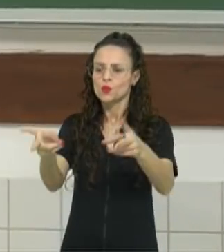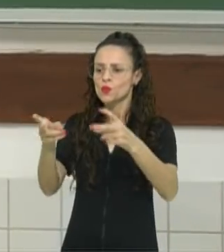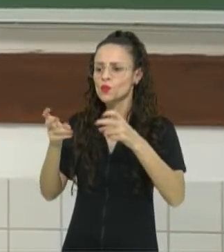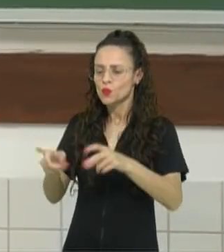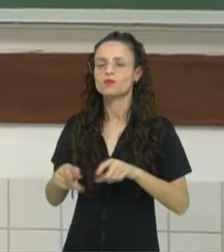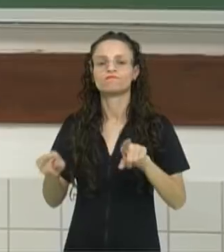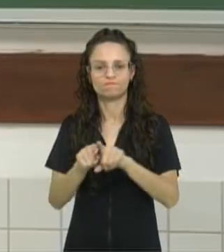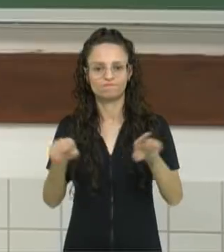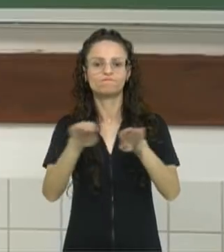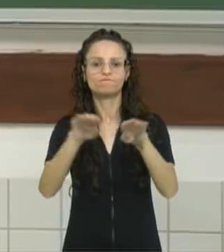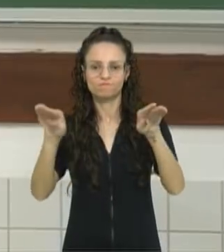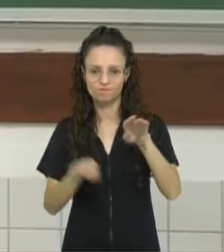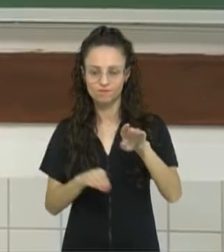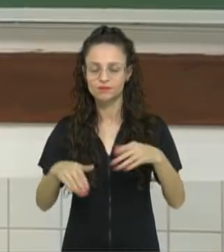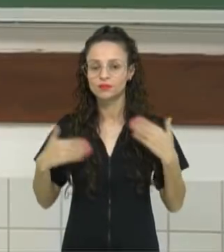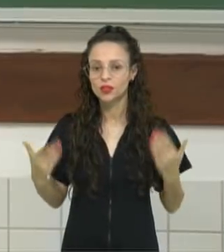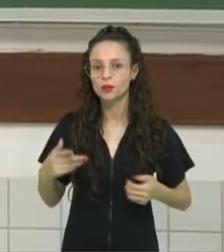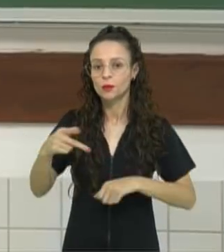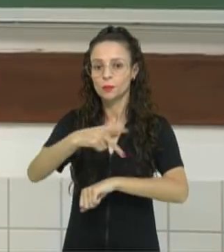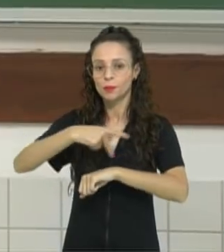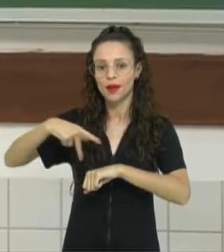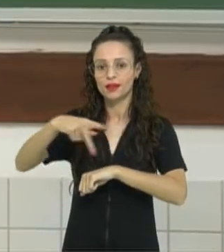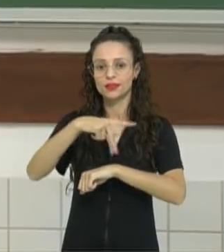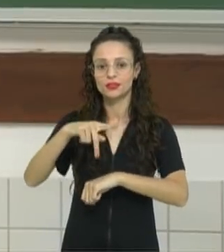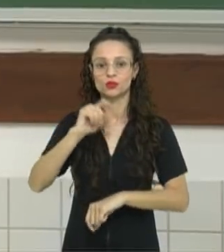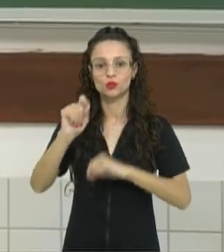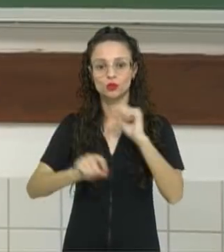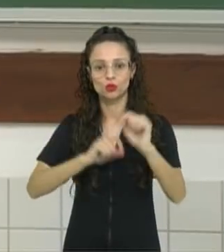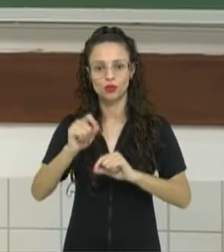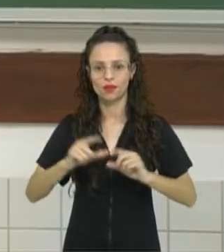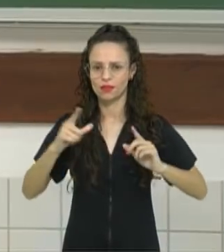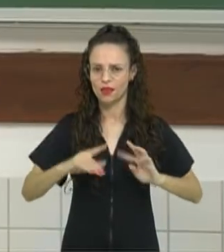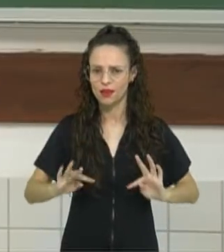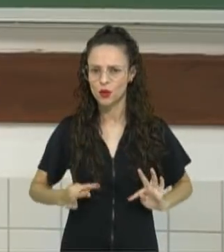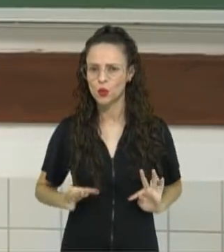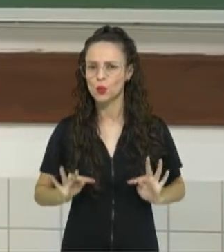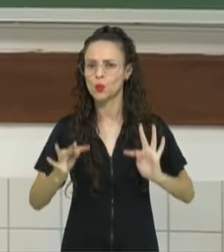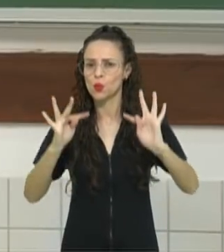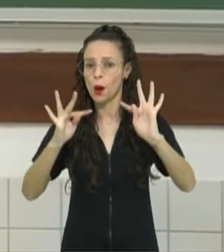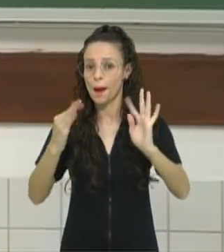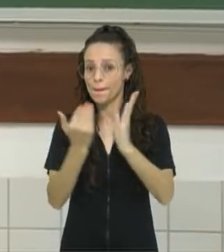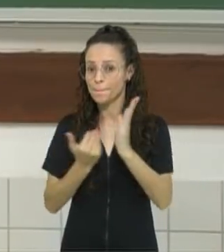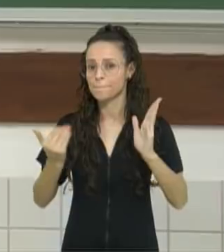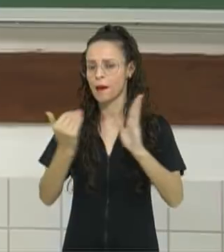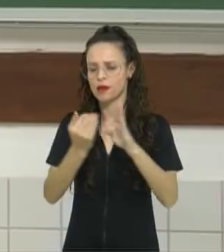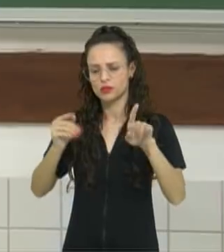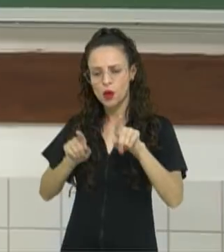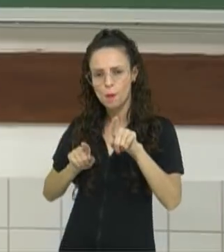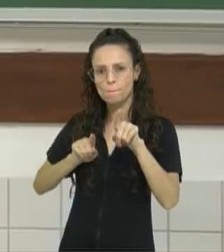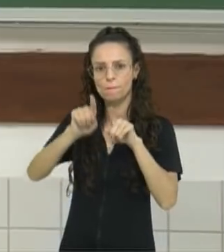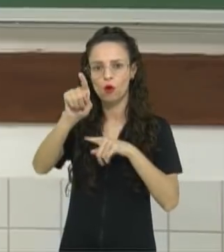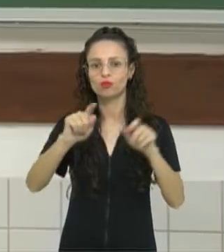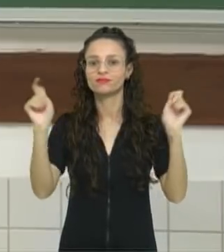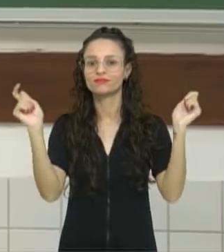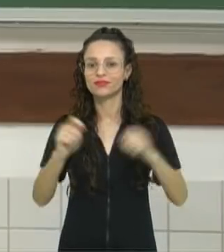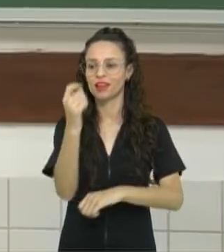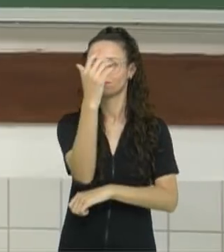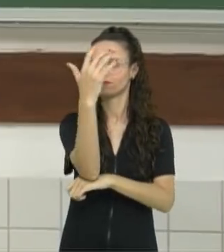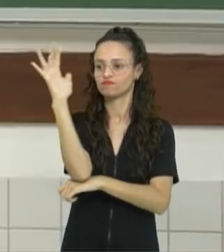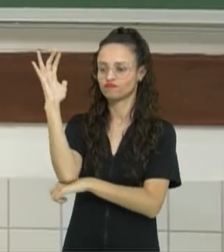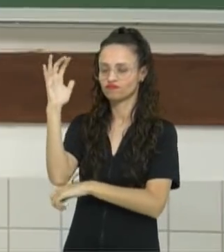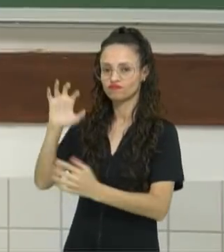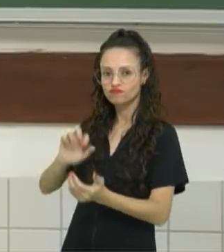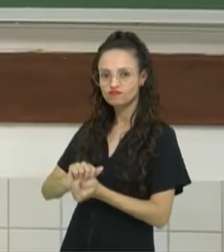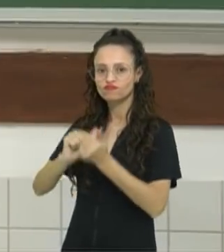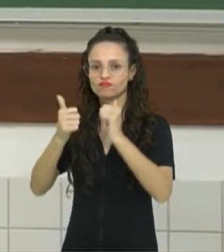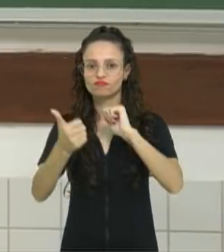forma desigual. Então, os países que têm um grau de tecnologia maior, eles vão poder transformar esses